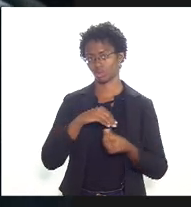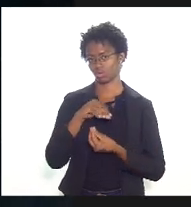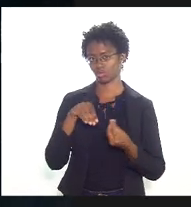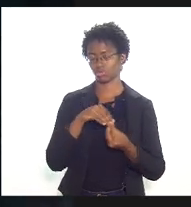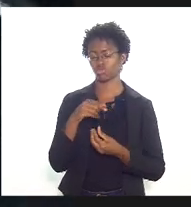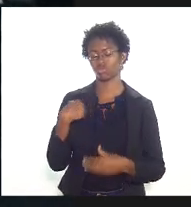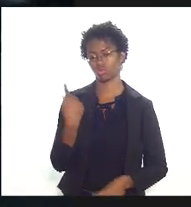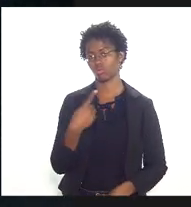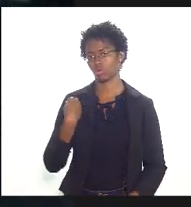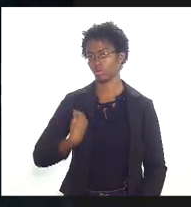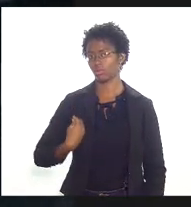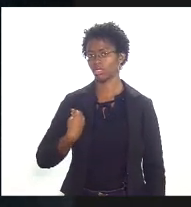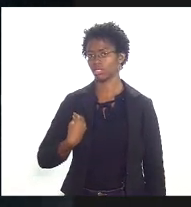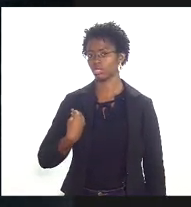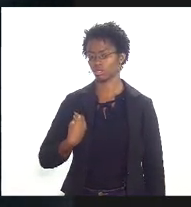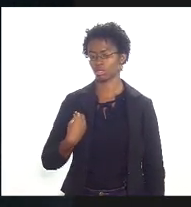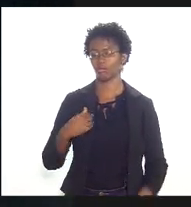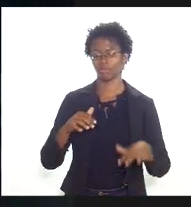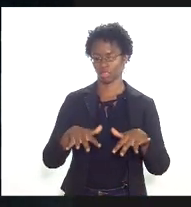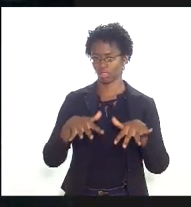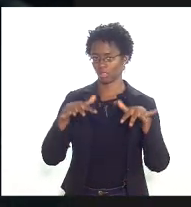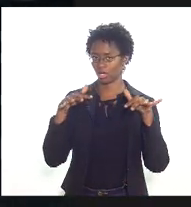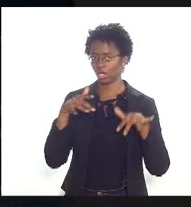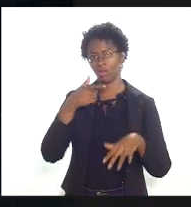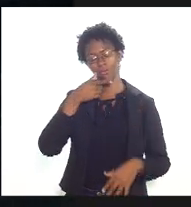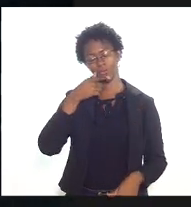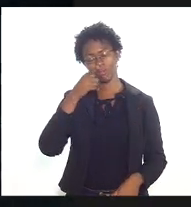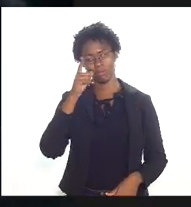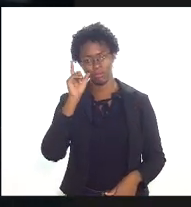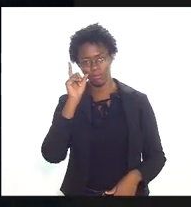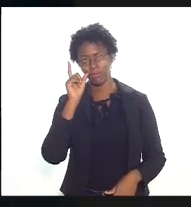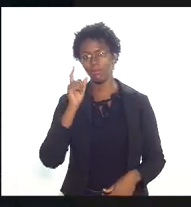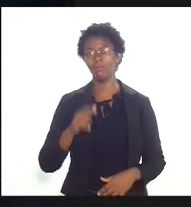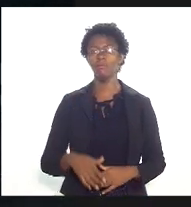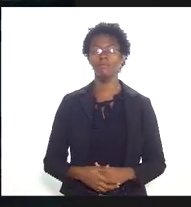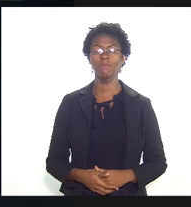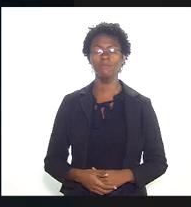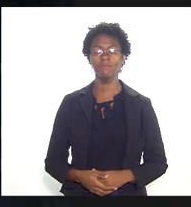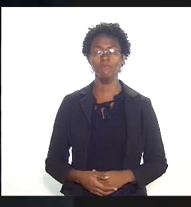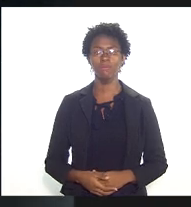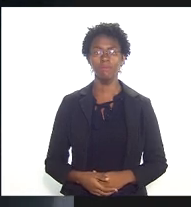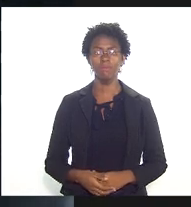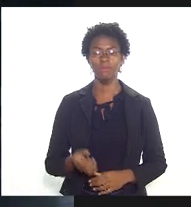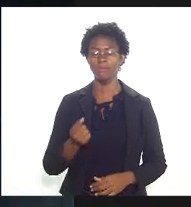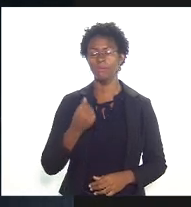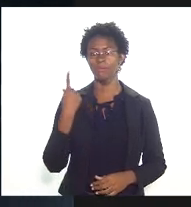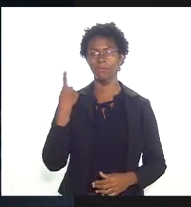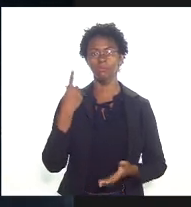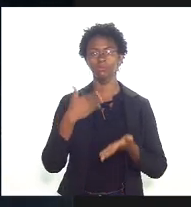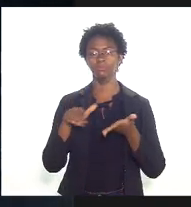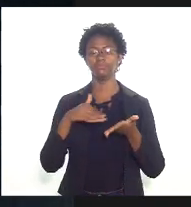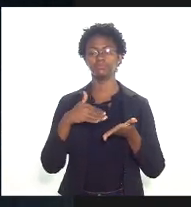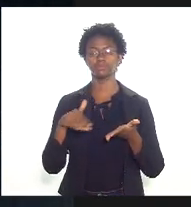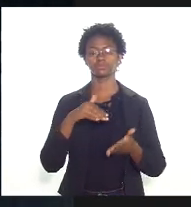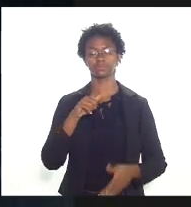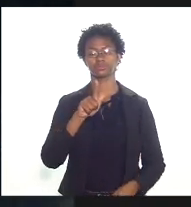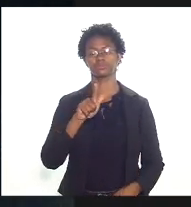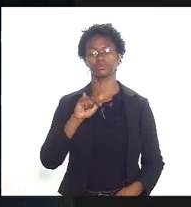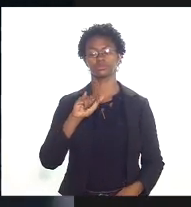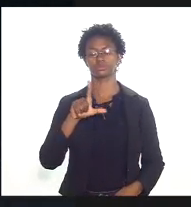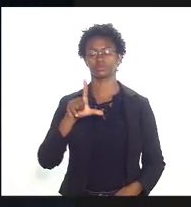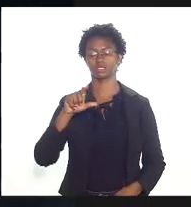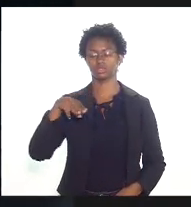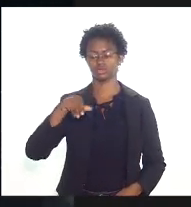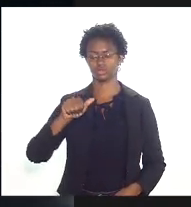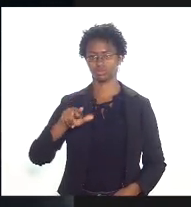Na audiência que teve ontem em qual o ex-secretário Gilmar Santos e depois